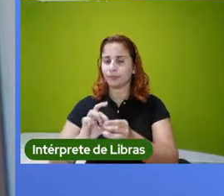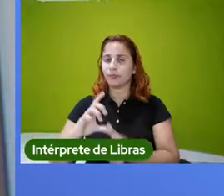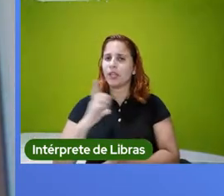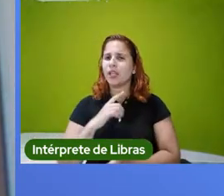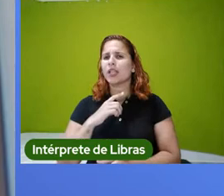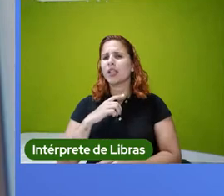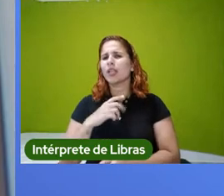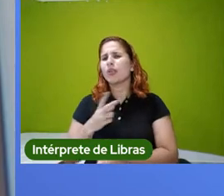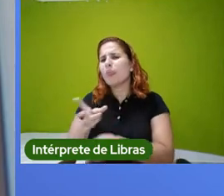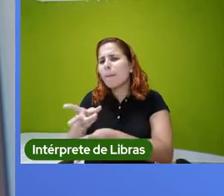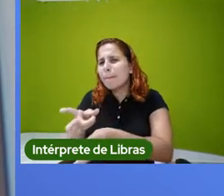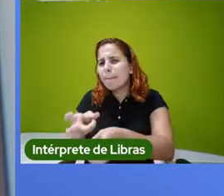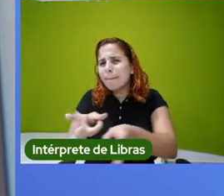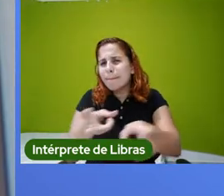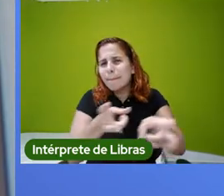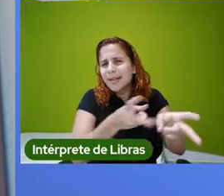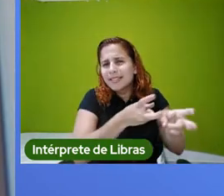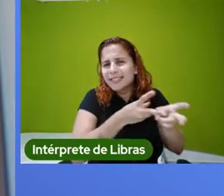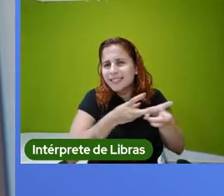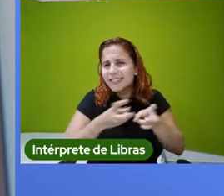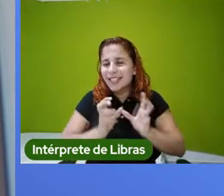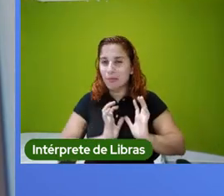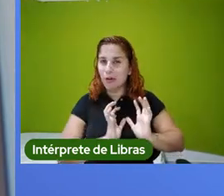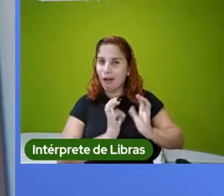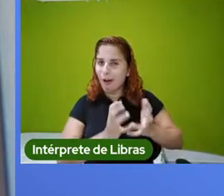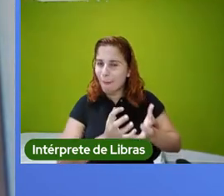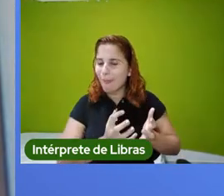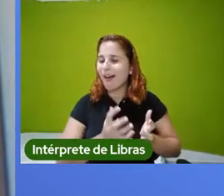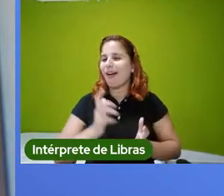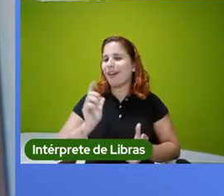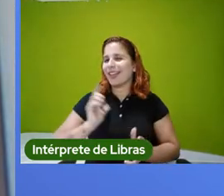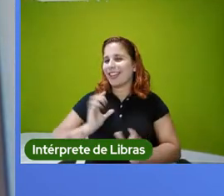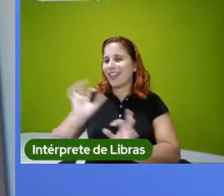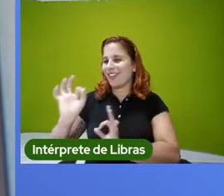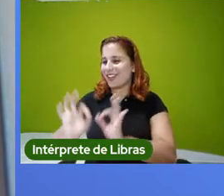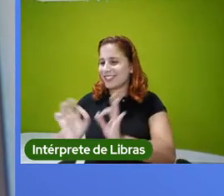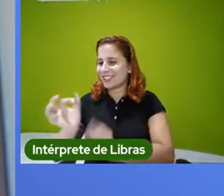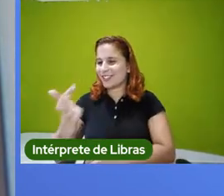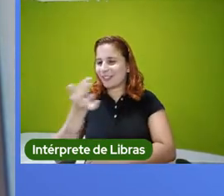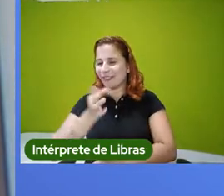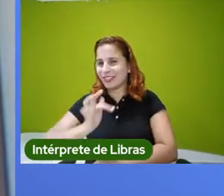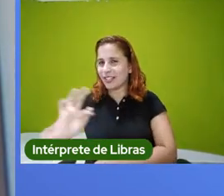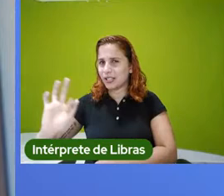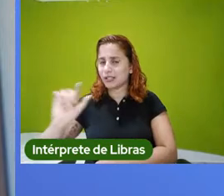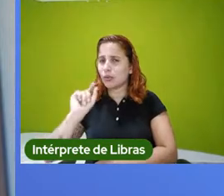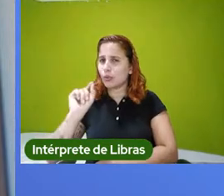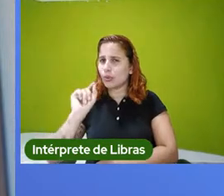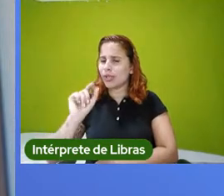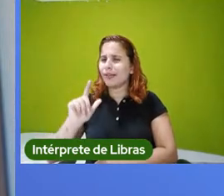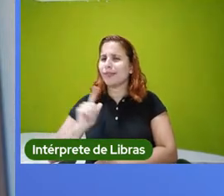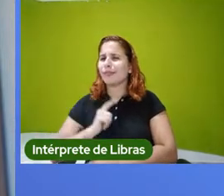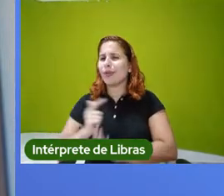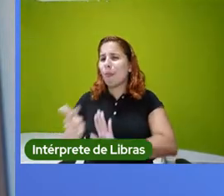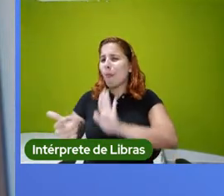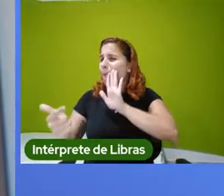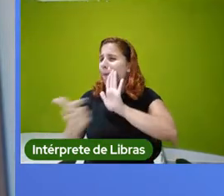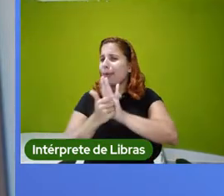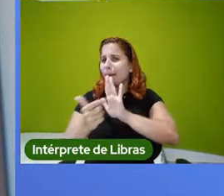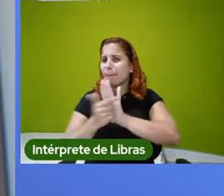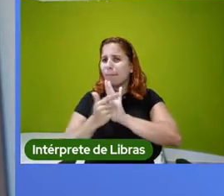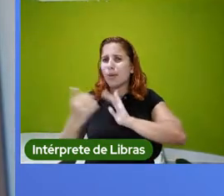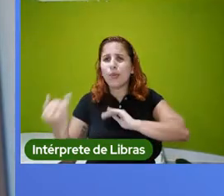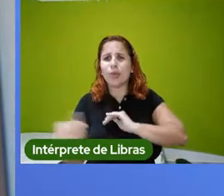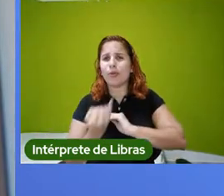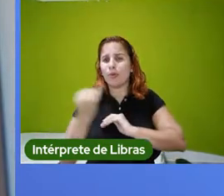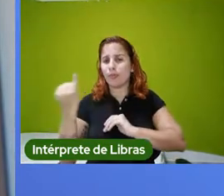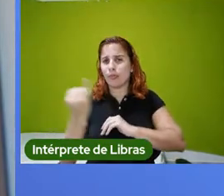as APAES, as unidades das APAES, as federações, com um papel fundamental nisso tudo, né? Cada vez